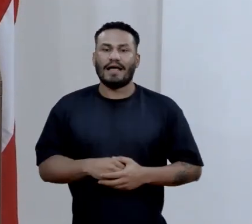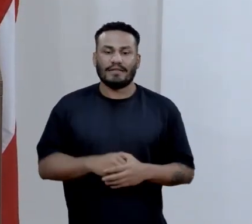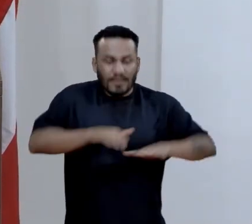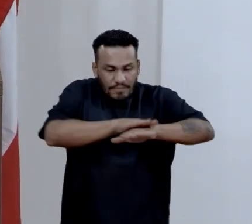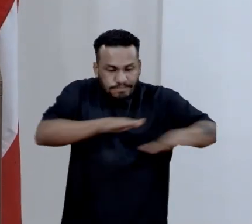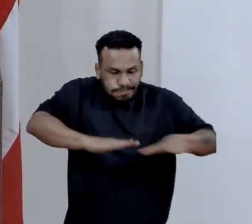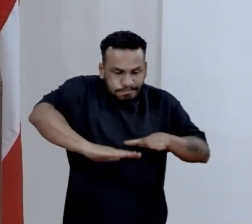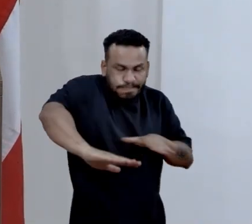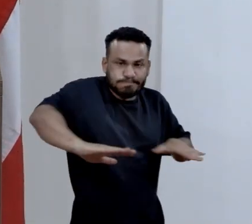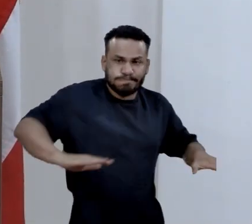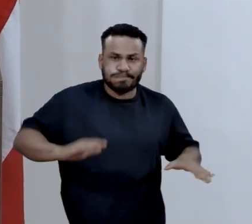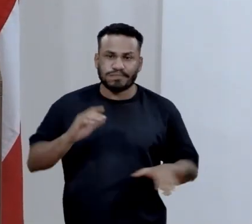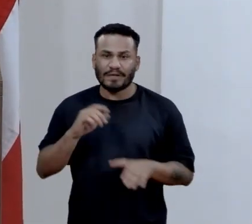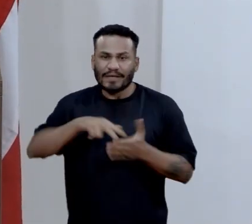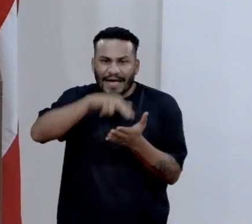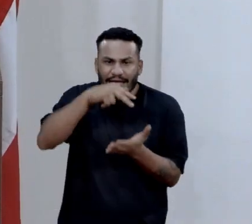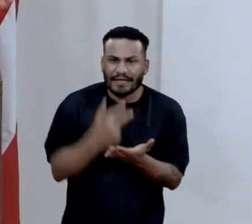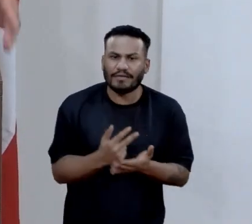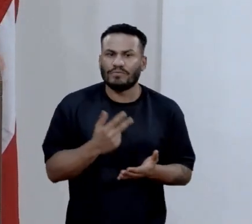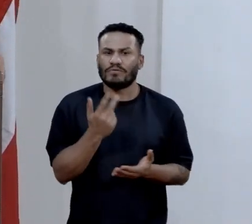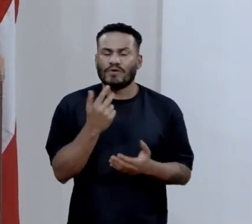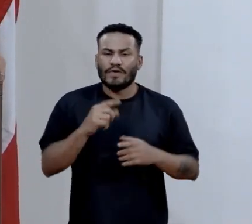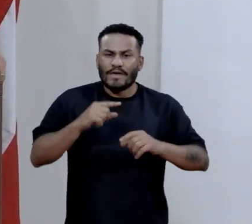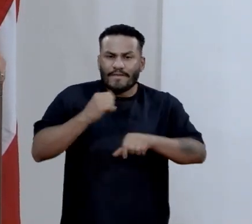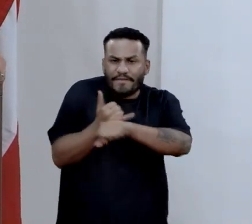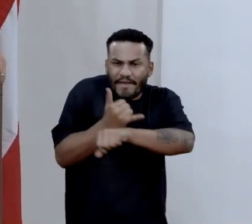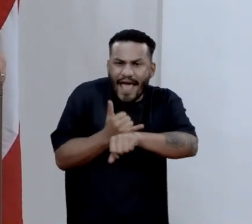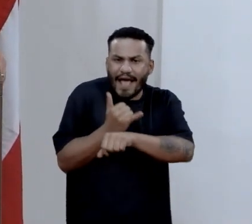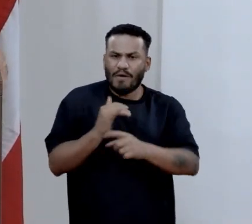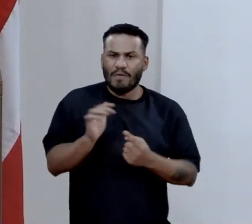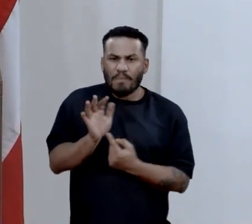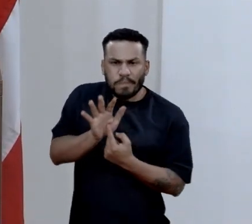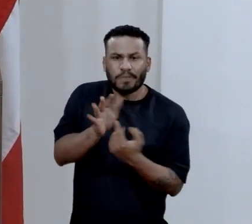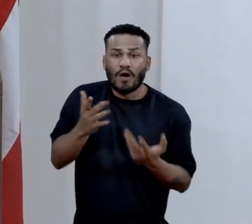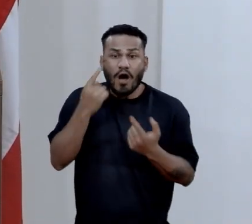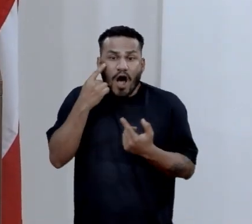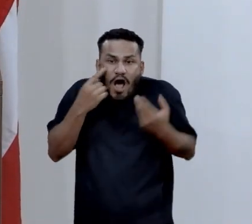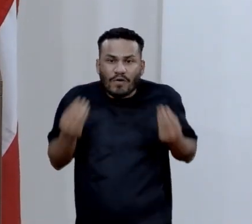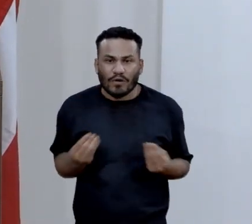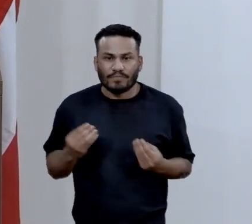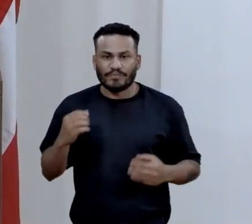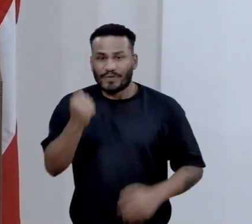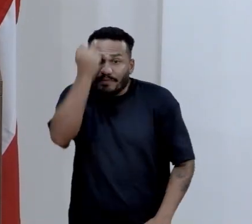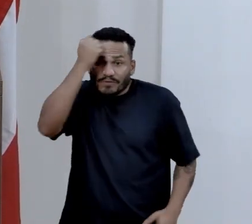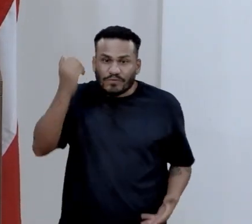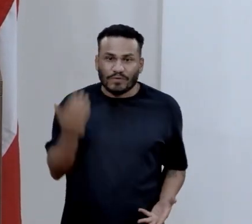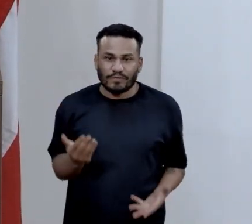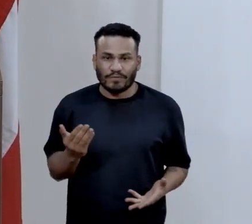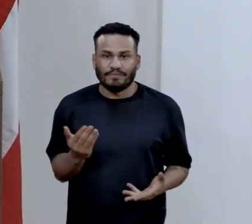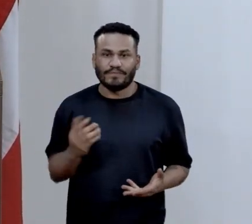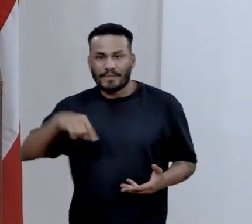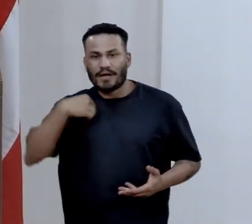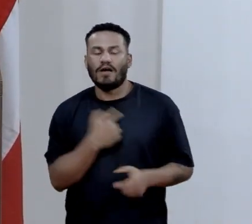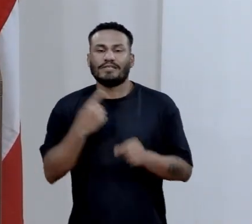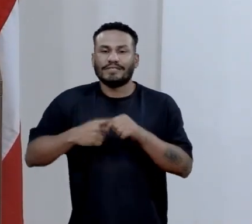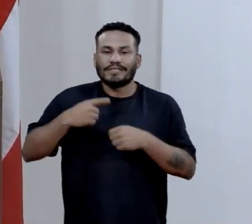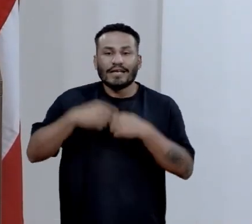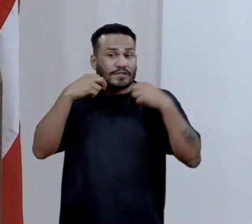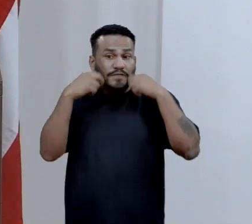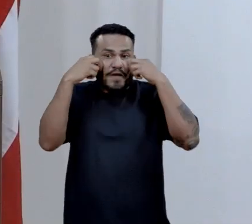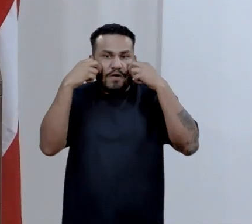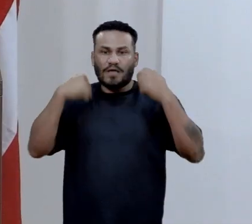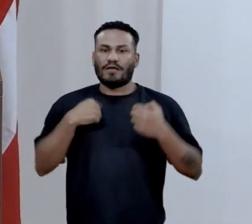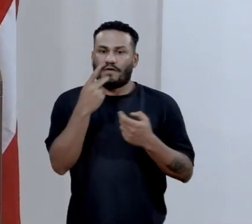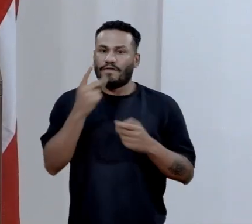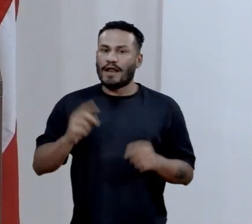bruto, machucando criança, com os ferros já aparecendo. Olha só, olha o absurdo que é para a nossa cidade, olha a vergonha. E